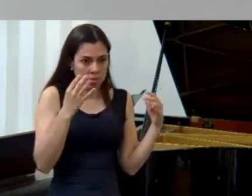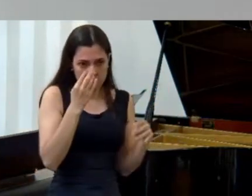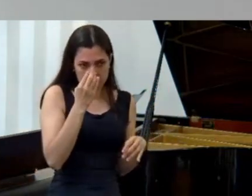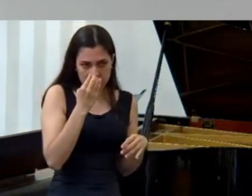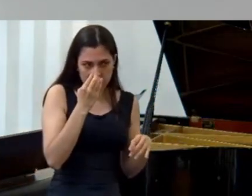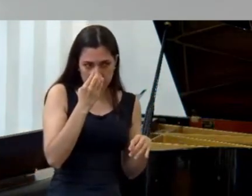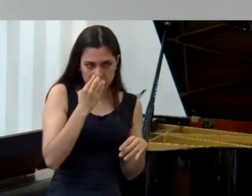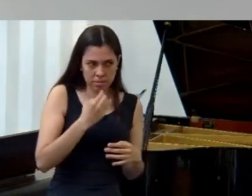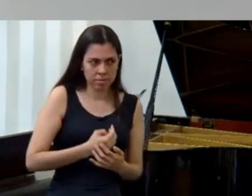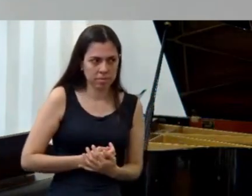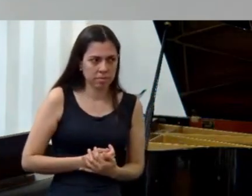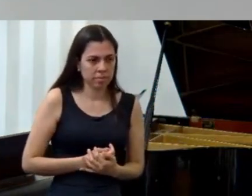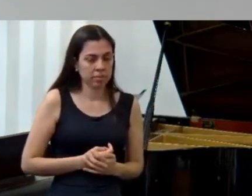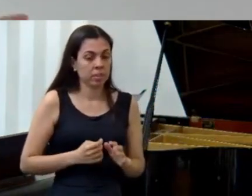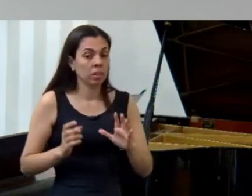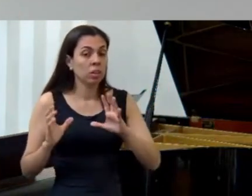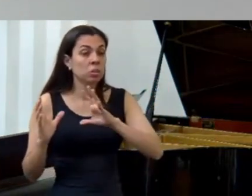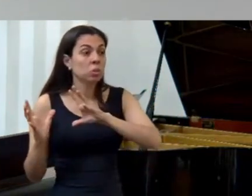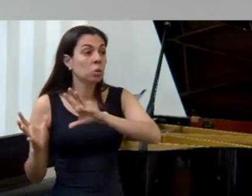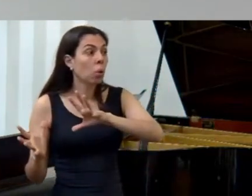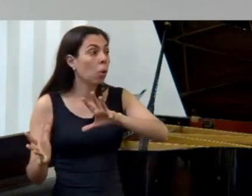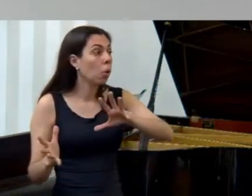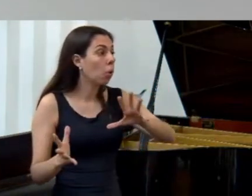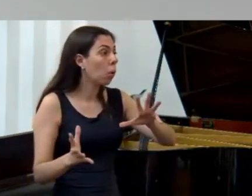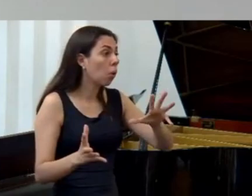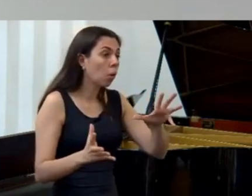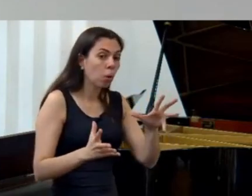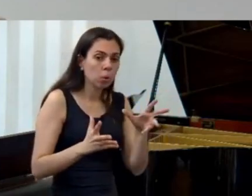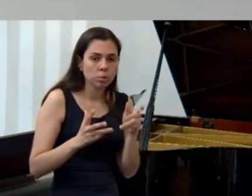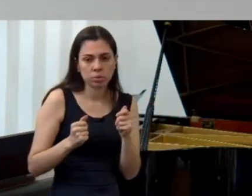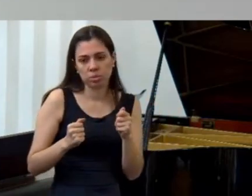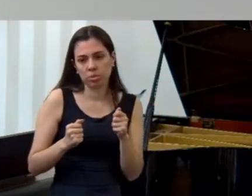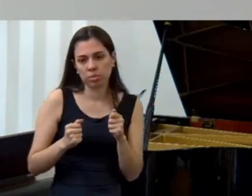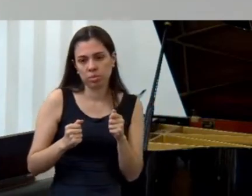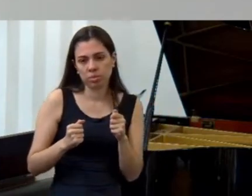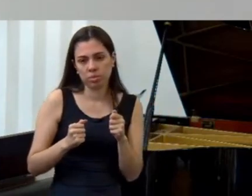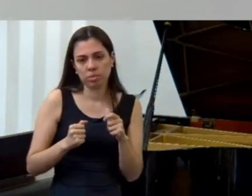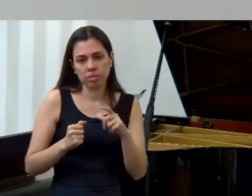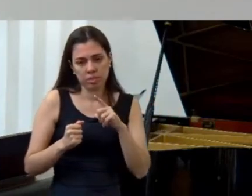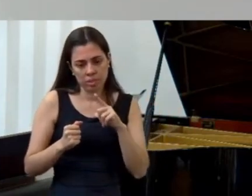Essas coisas passamos todos nós, mas como nós reagimos a elas?